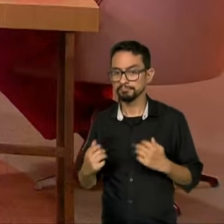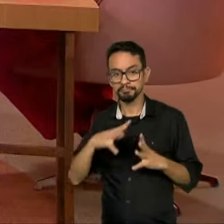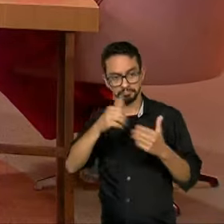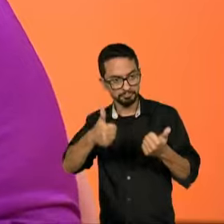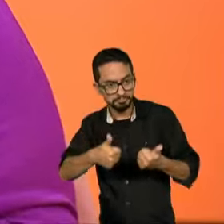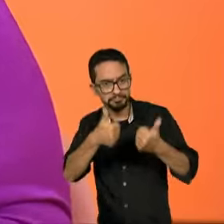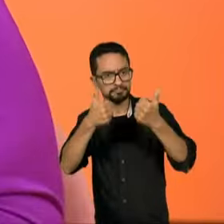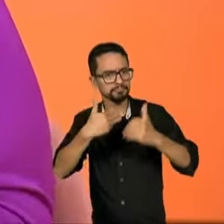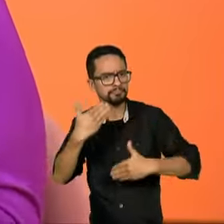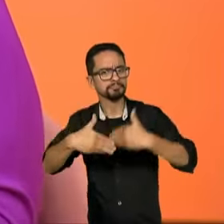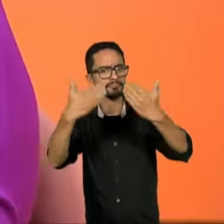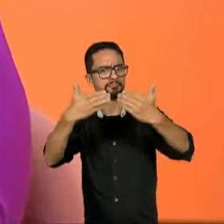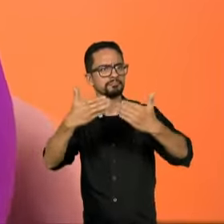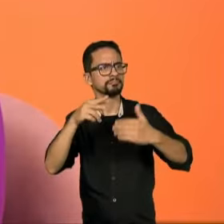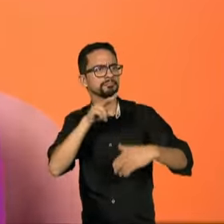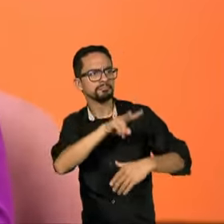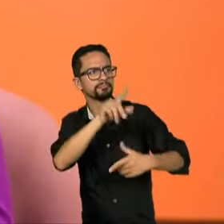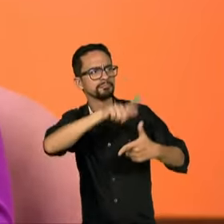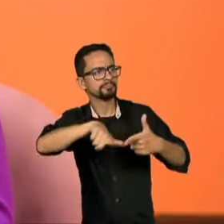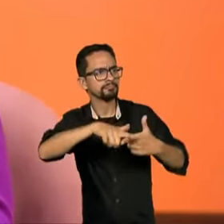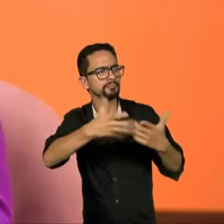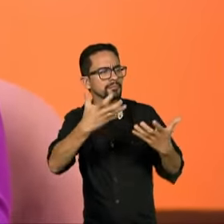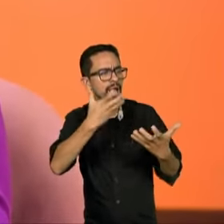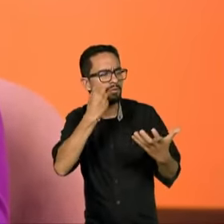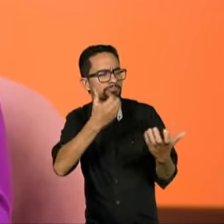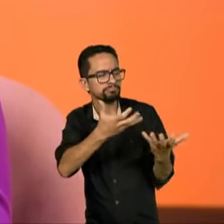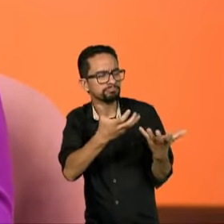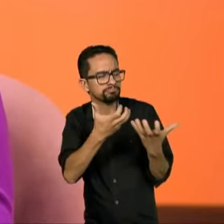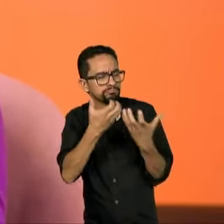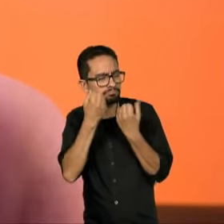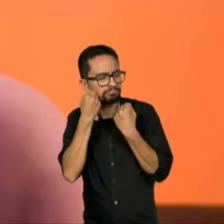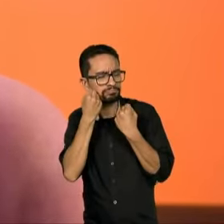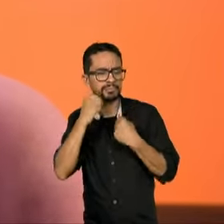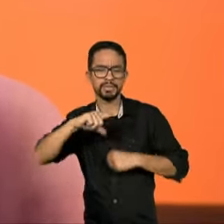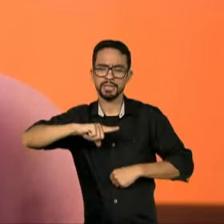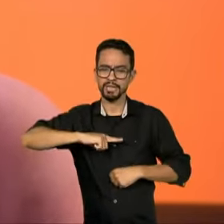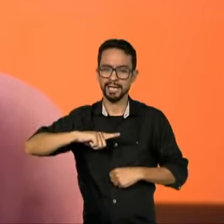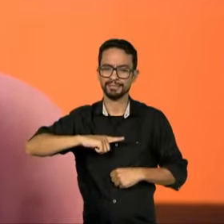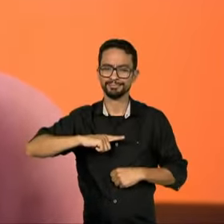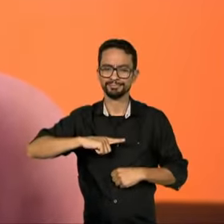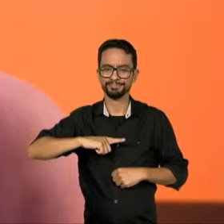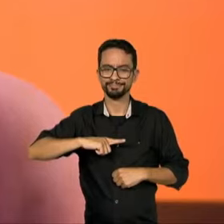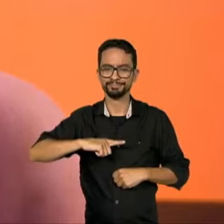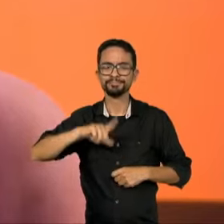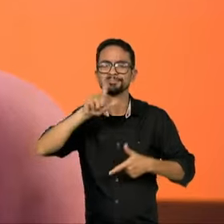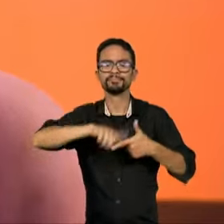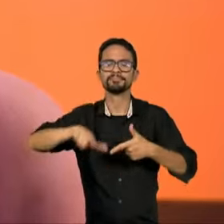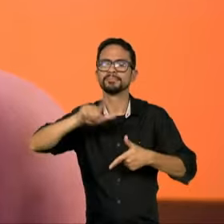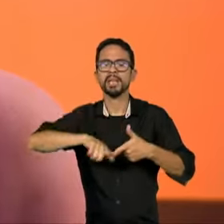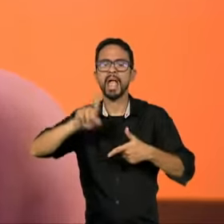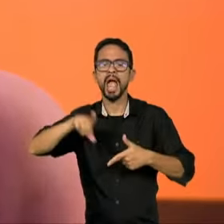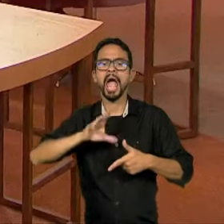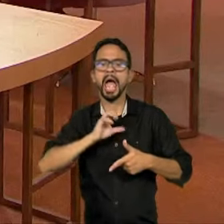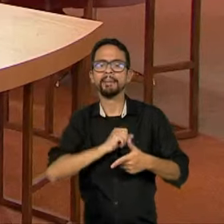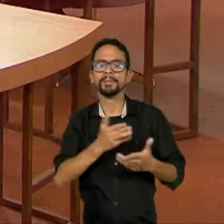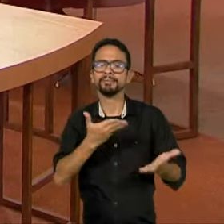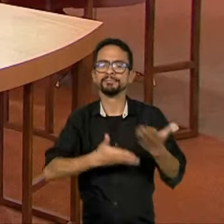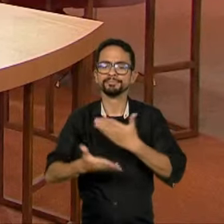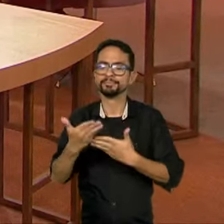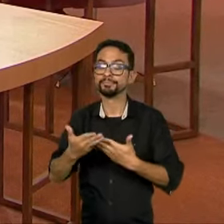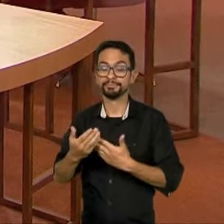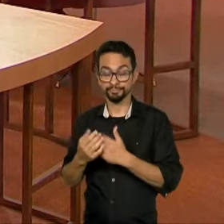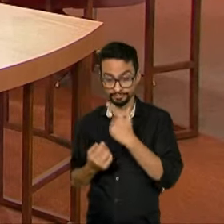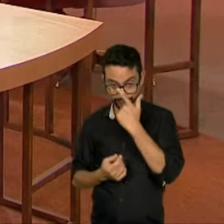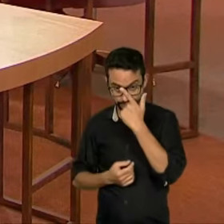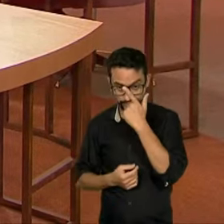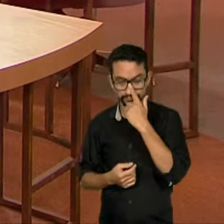funcionar para acolher essa nossa tragédia cotidiana, que é essa tragédia do amor e do desamor. Como essas mulheres do